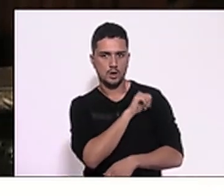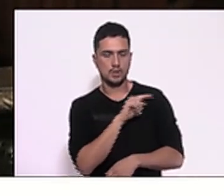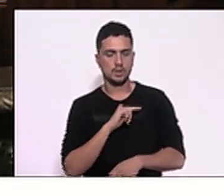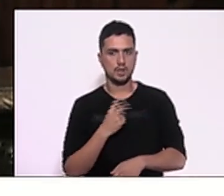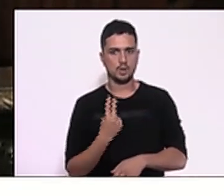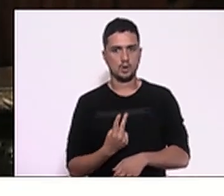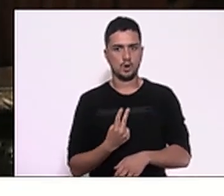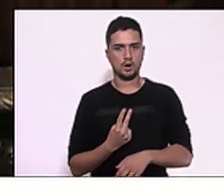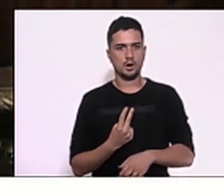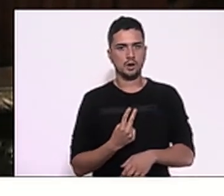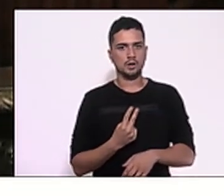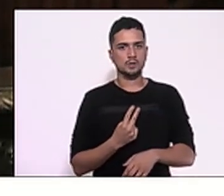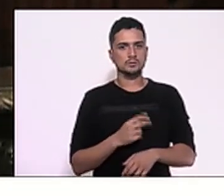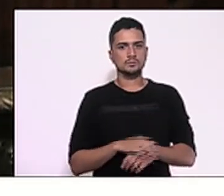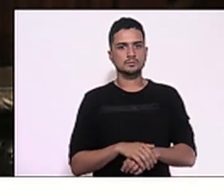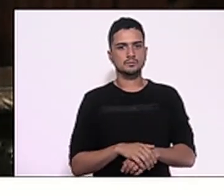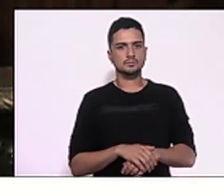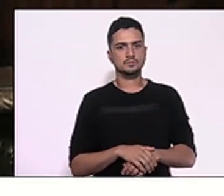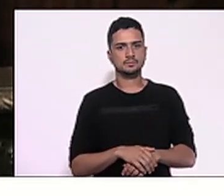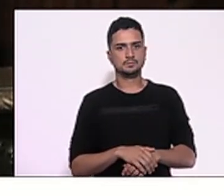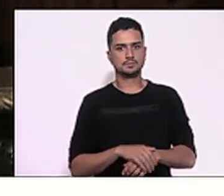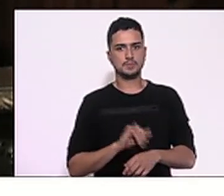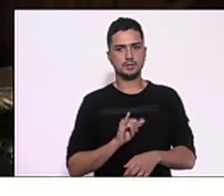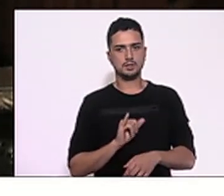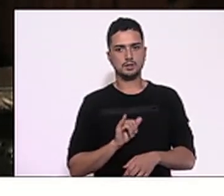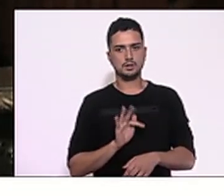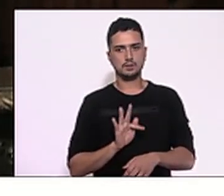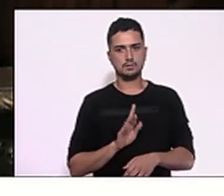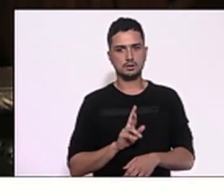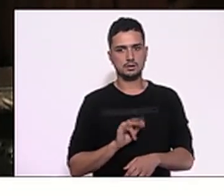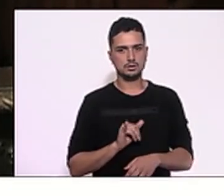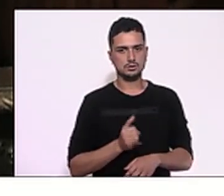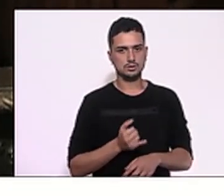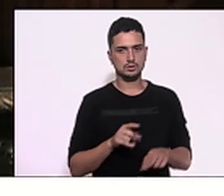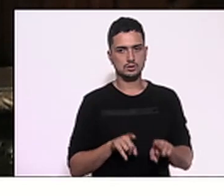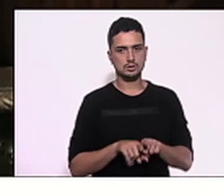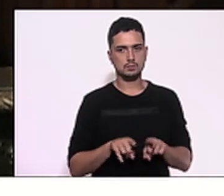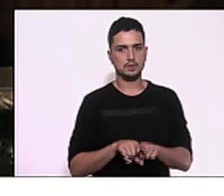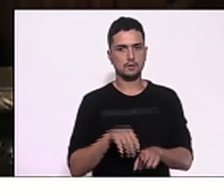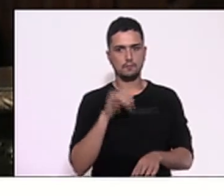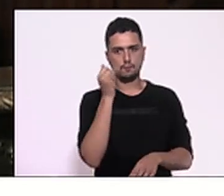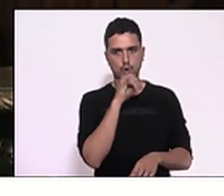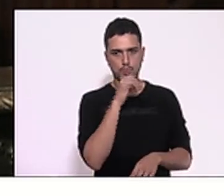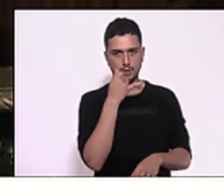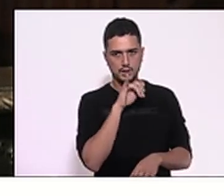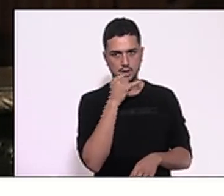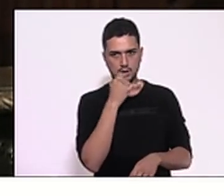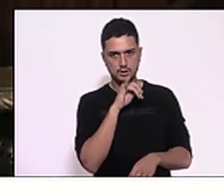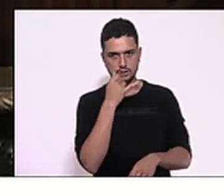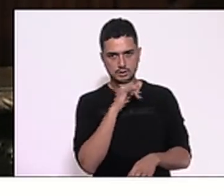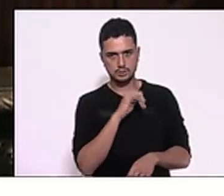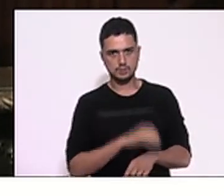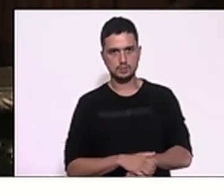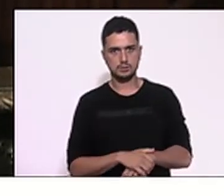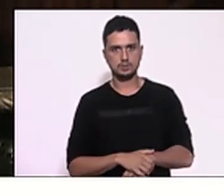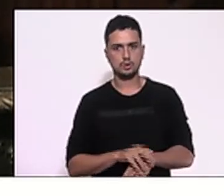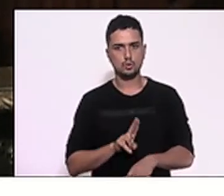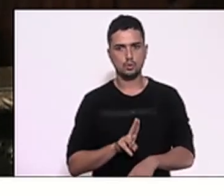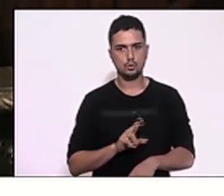o Cefet de Minas Gerais, além da rede de institutos federais pelo Brasil afora, sendo o Rio de